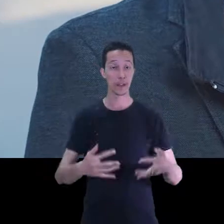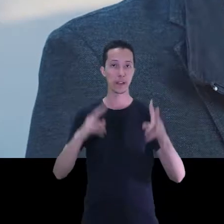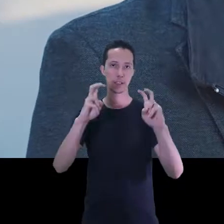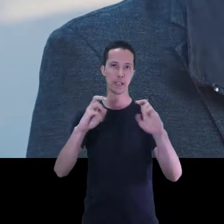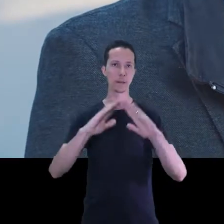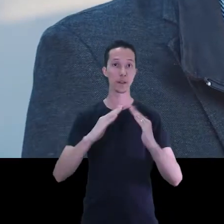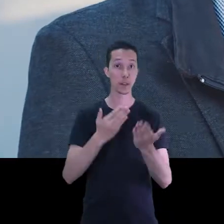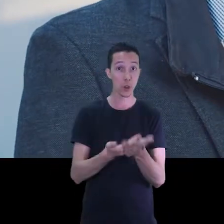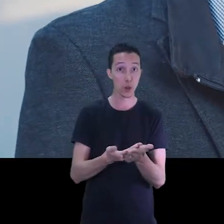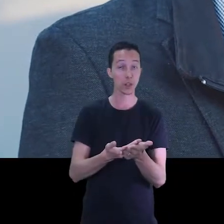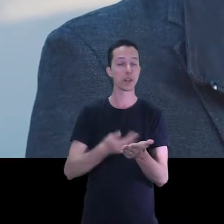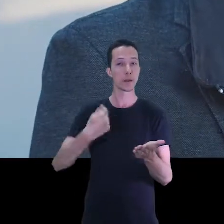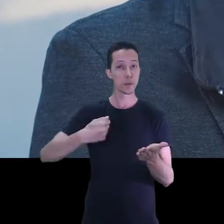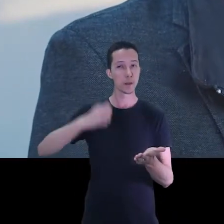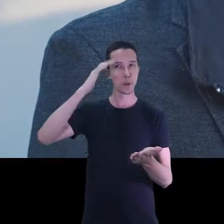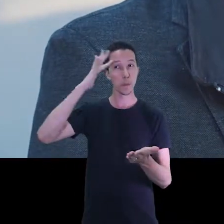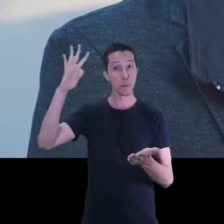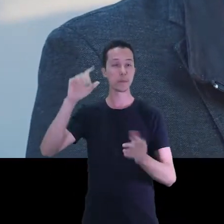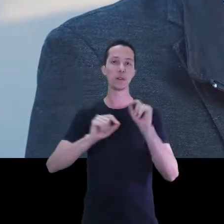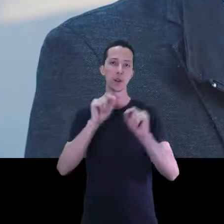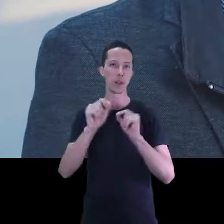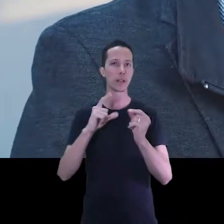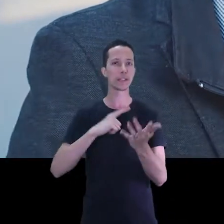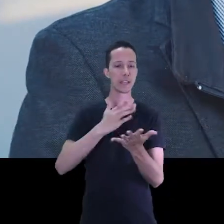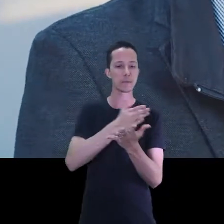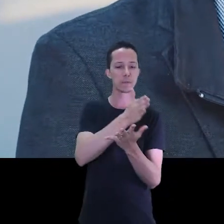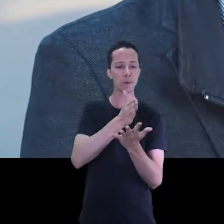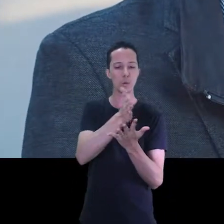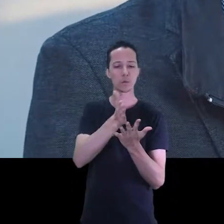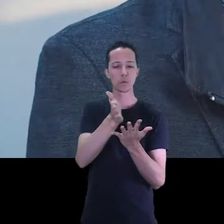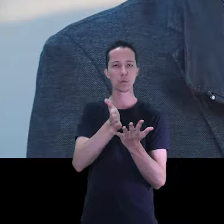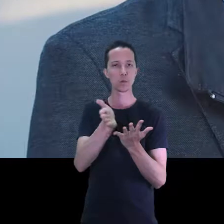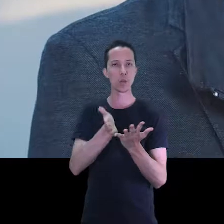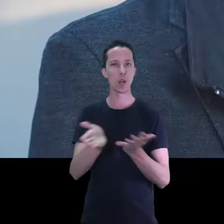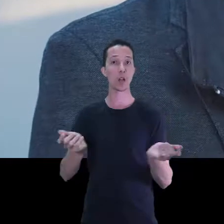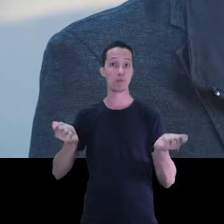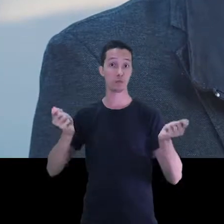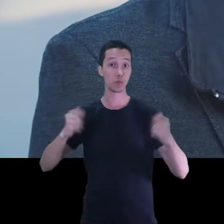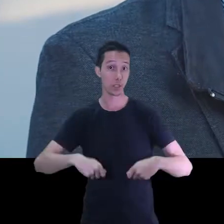da escola, a gente tem que imaginar primeiro esse amplo leque de possibilidades,